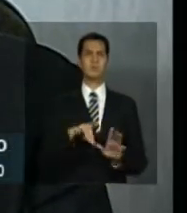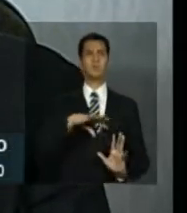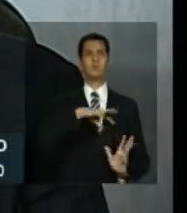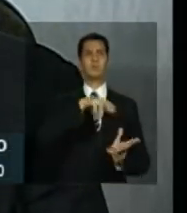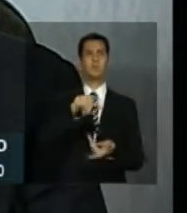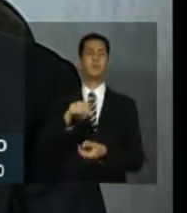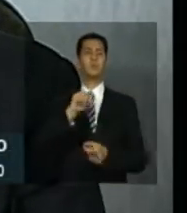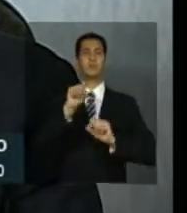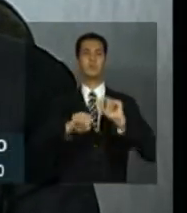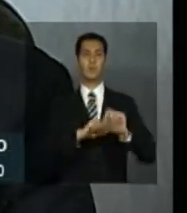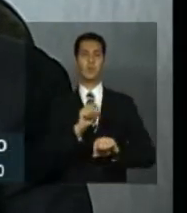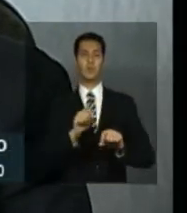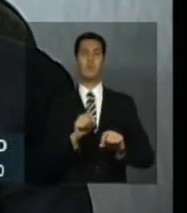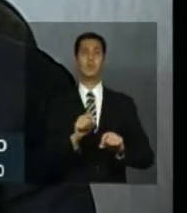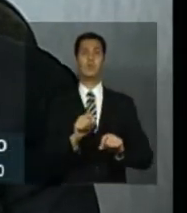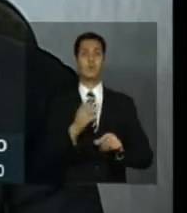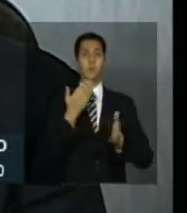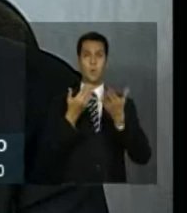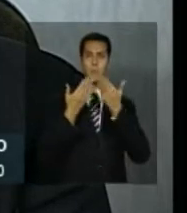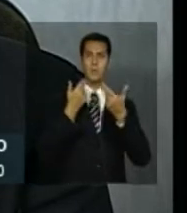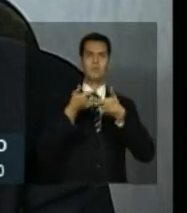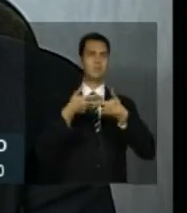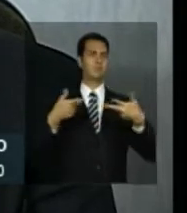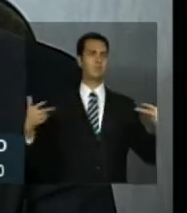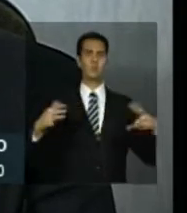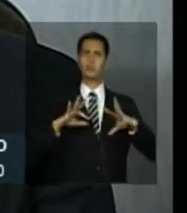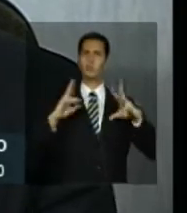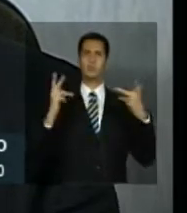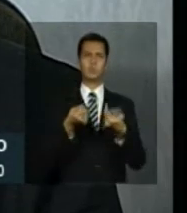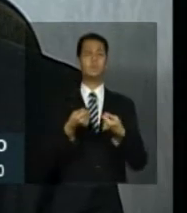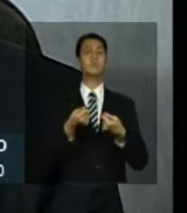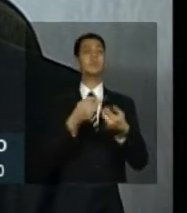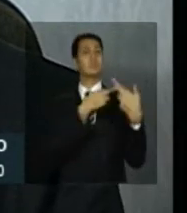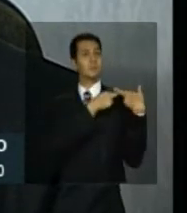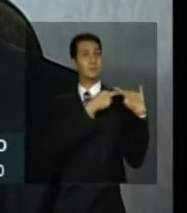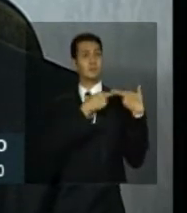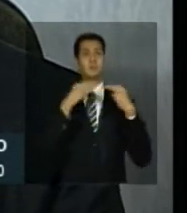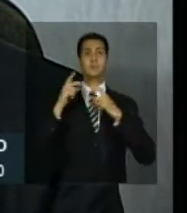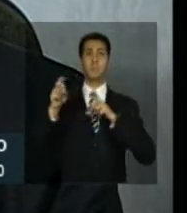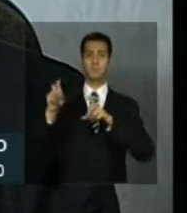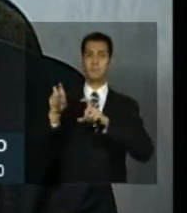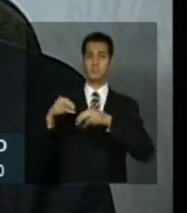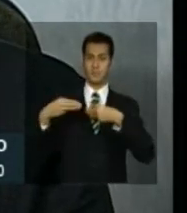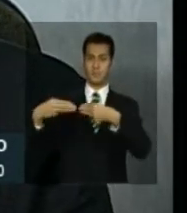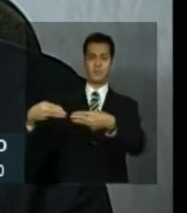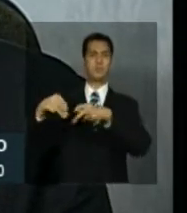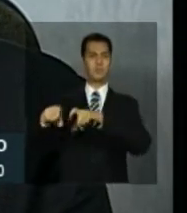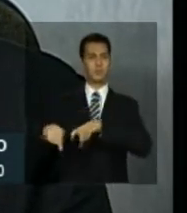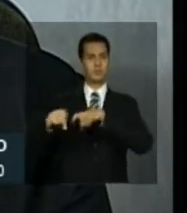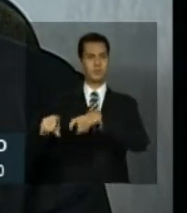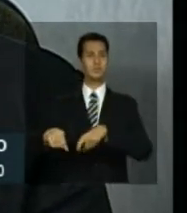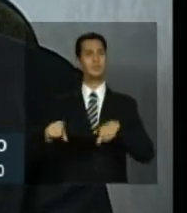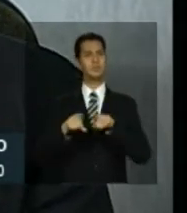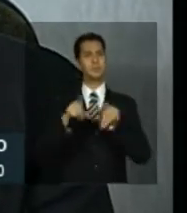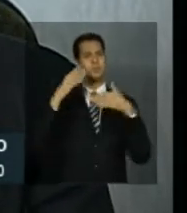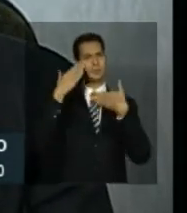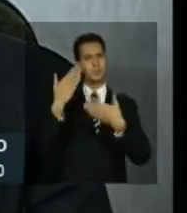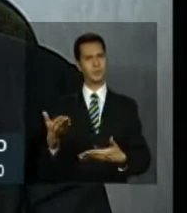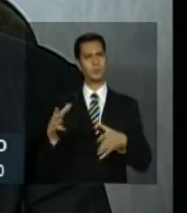depende do Ministério da Agricultura dos técnicos do Ministério da Agricultura que eu quero